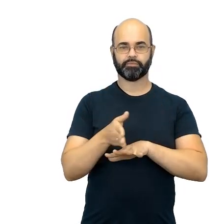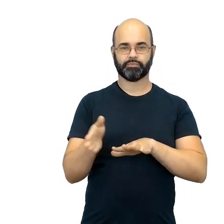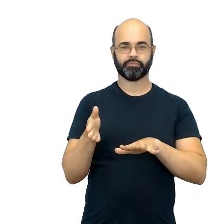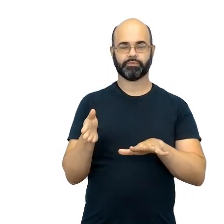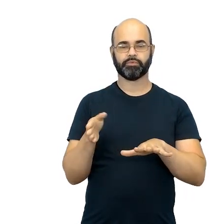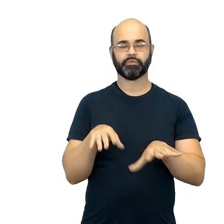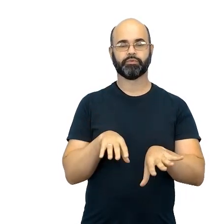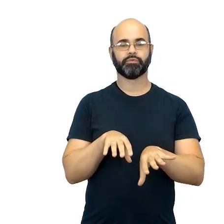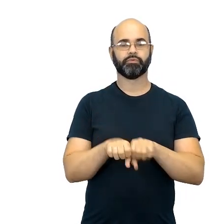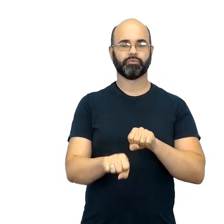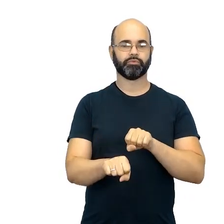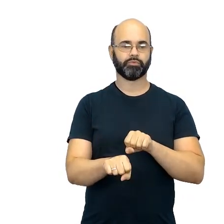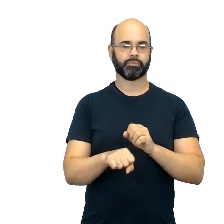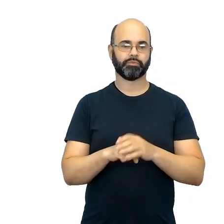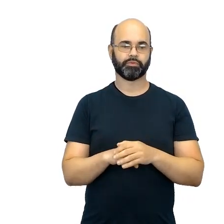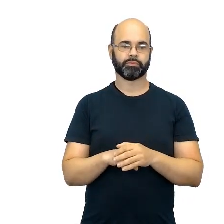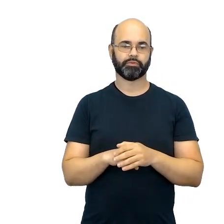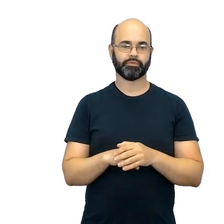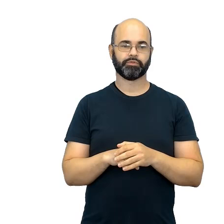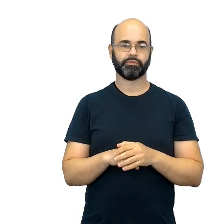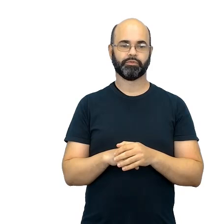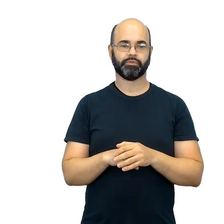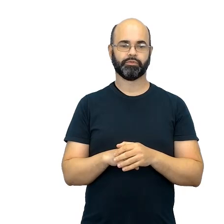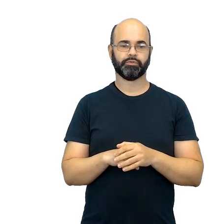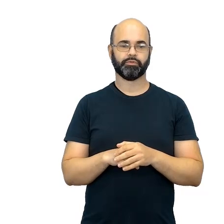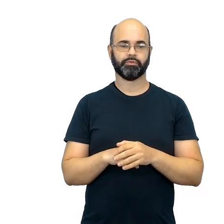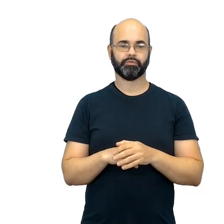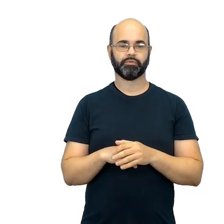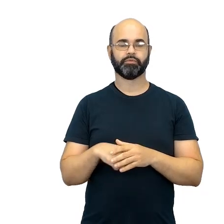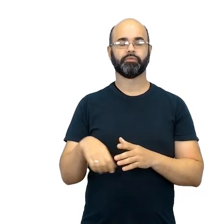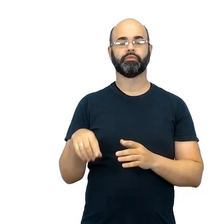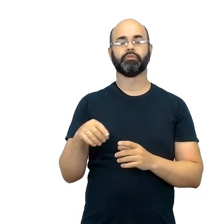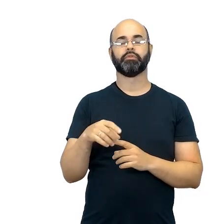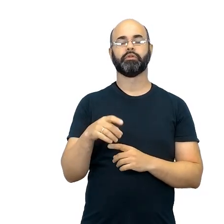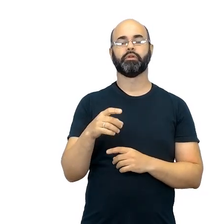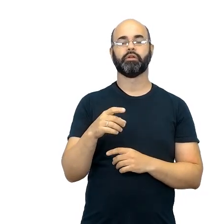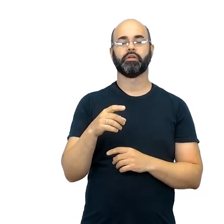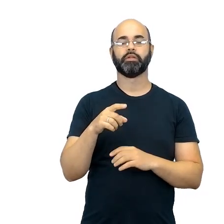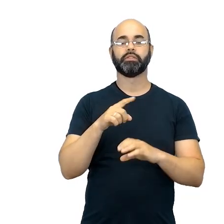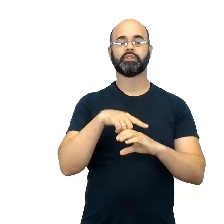por investigação na natureza e a natureza da ciência.